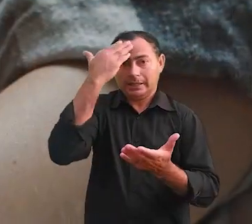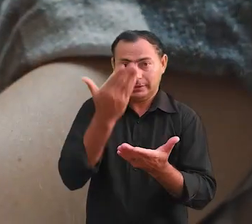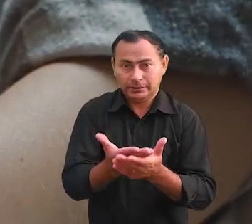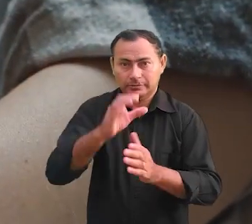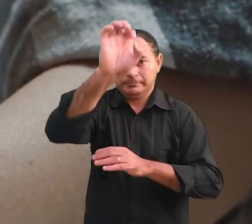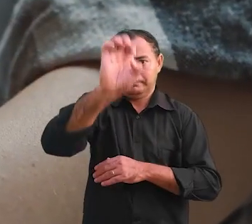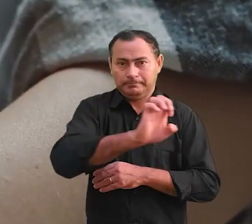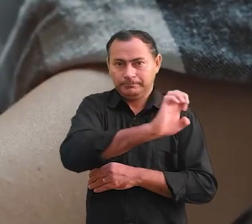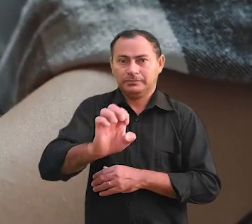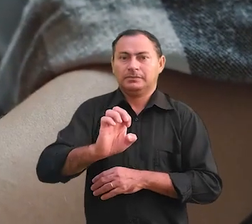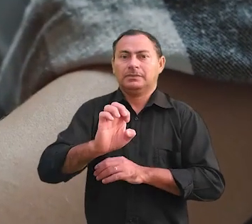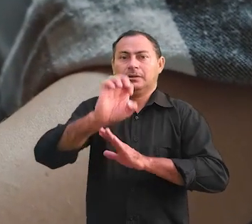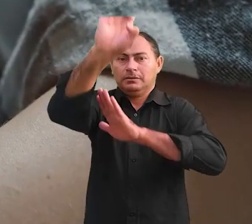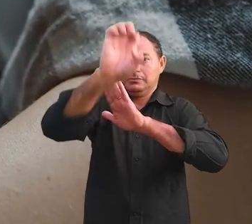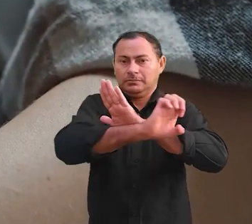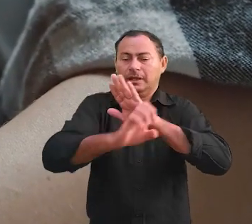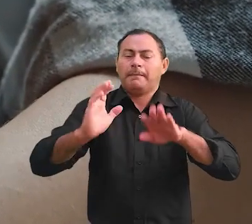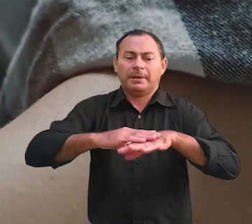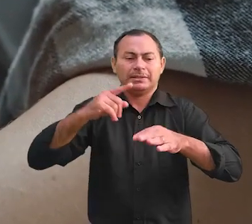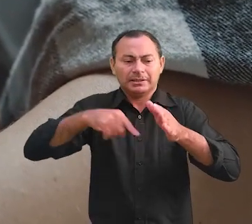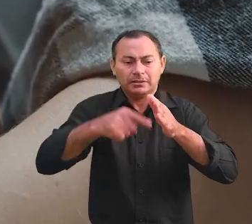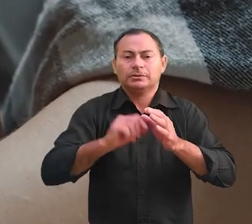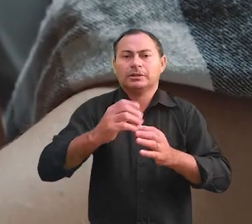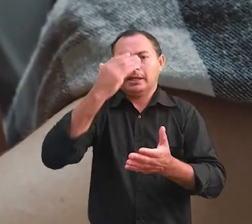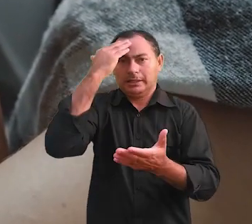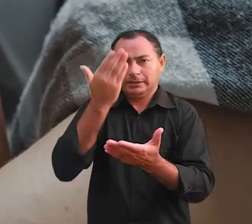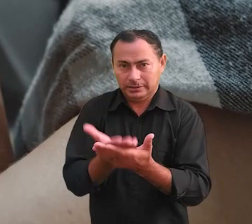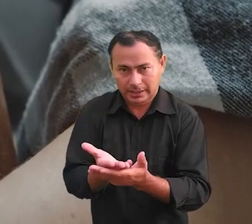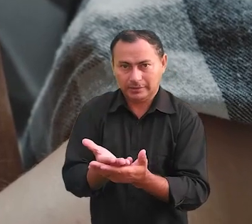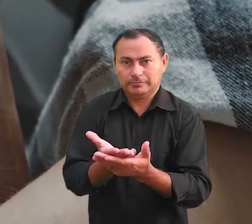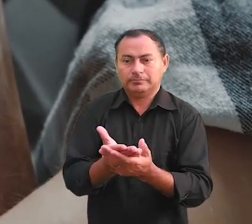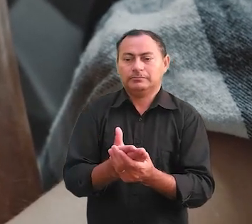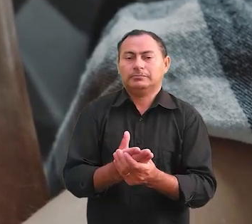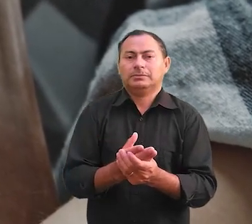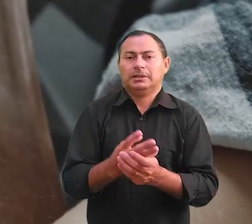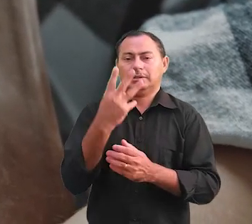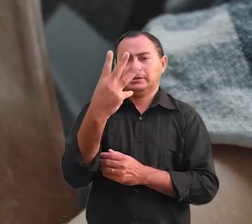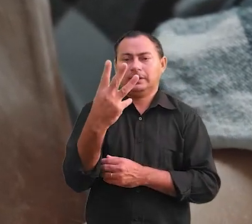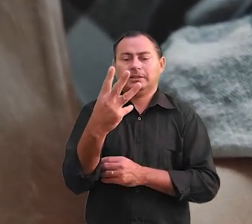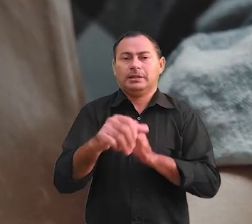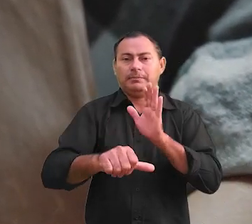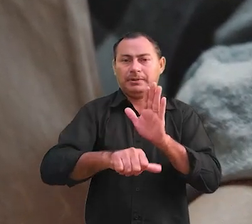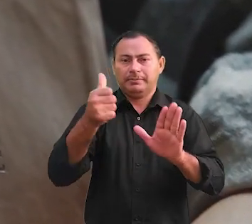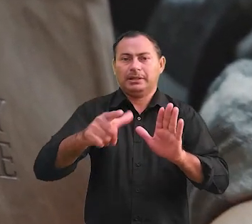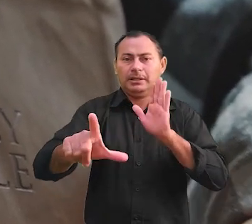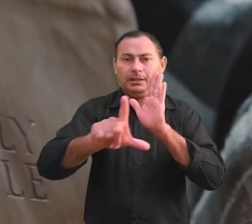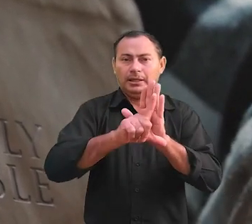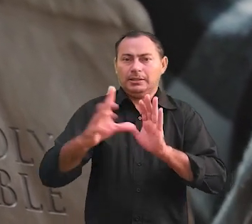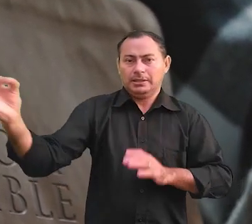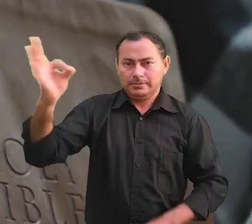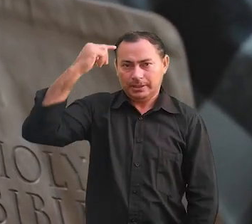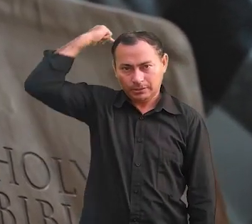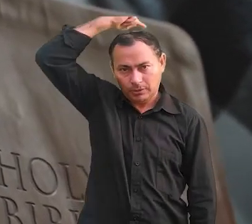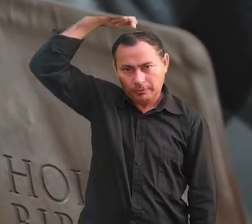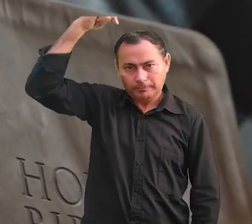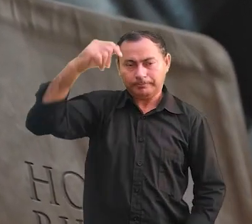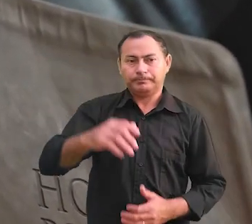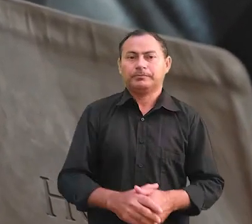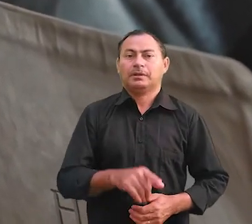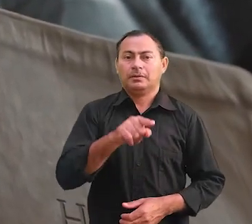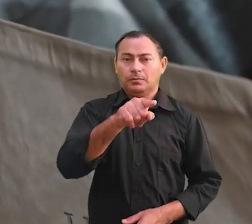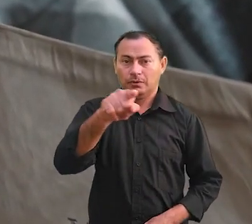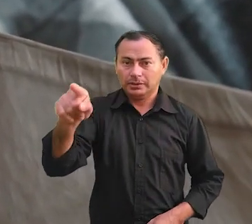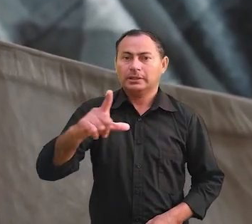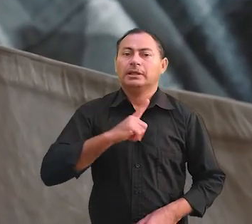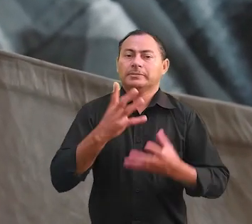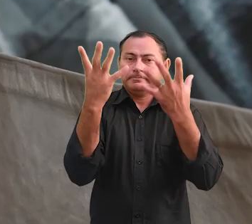crer no Evangelho é algo mais além do que simplesmente acreditar nestas três primeiras vezes e espirituais